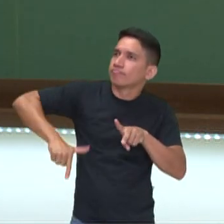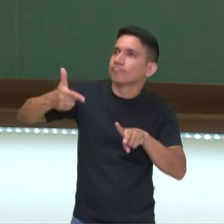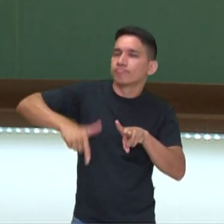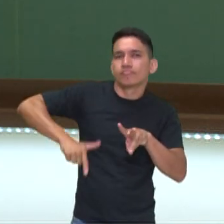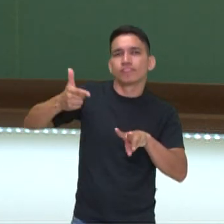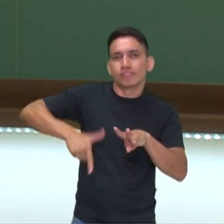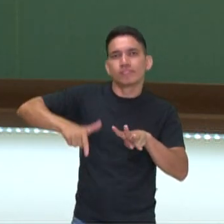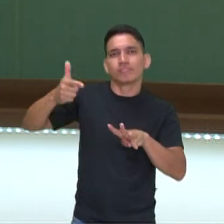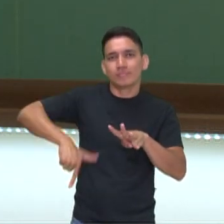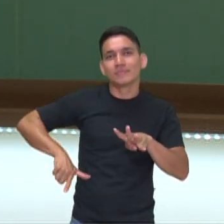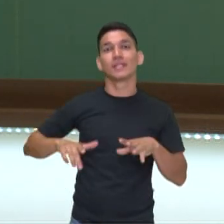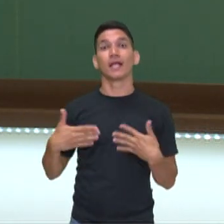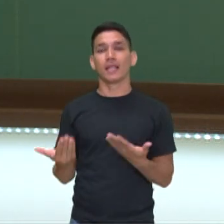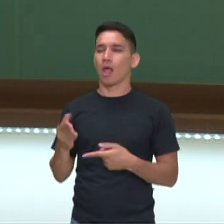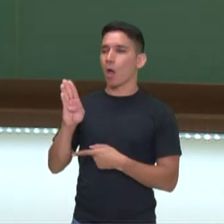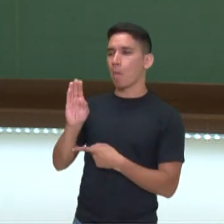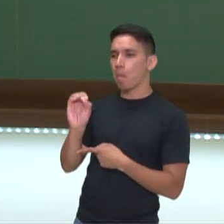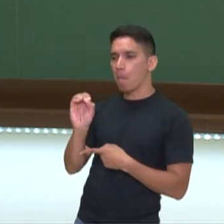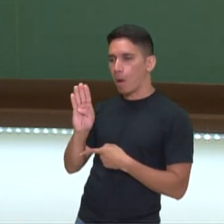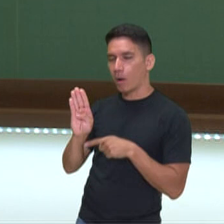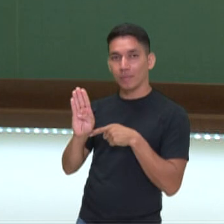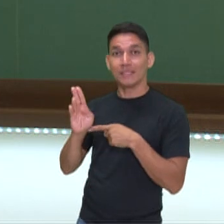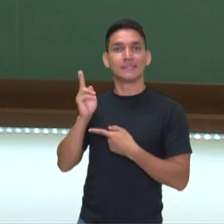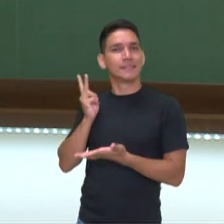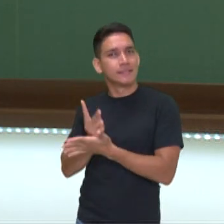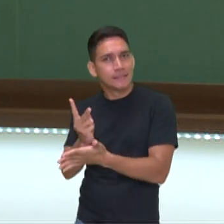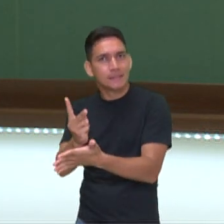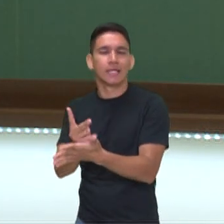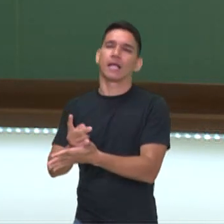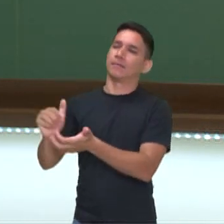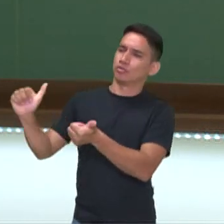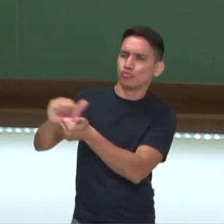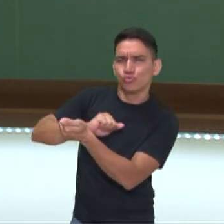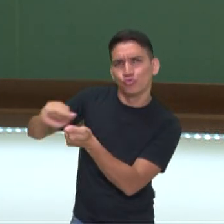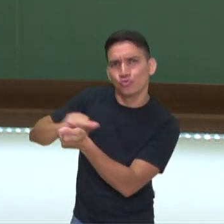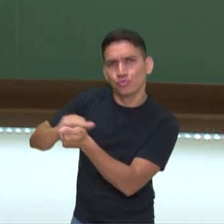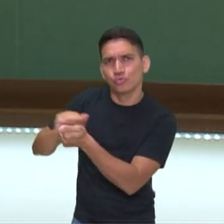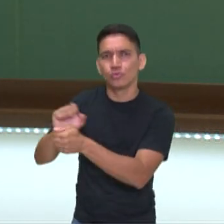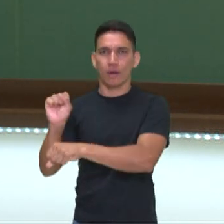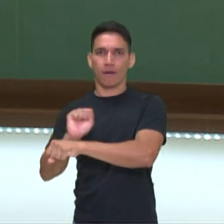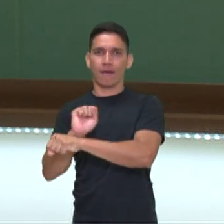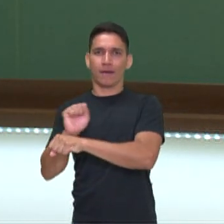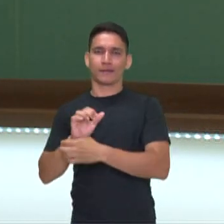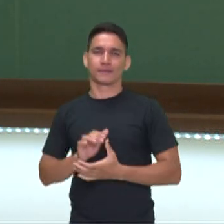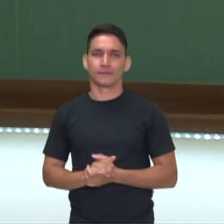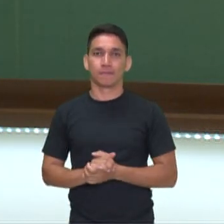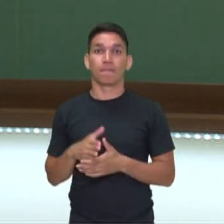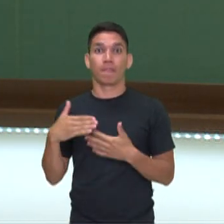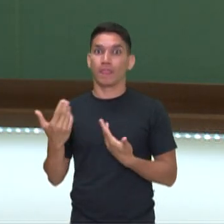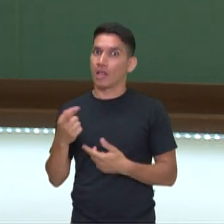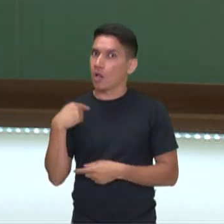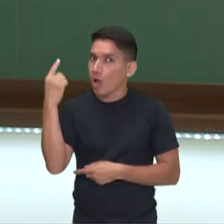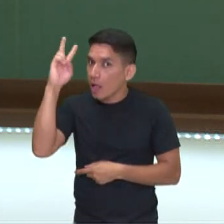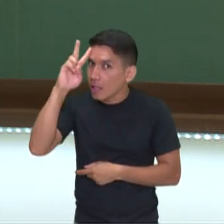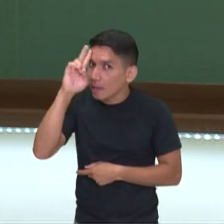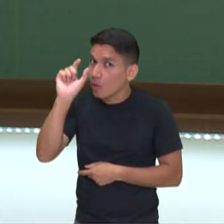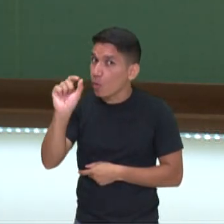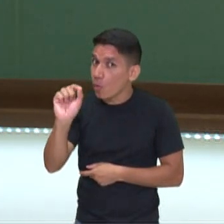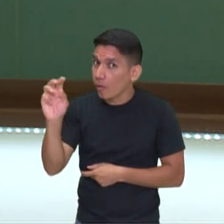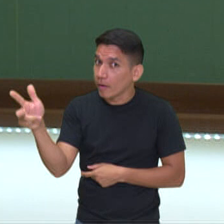caso, Bob frequentemente lava o carro. Lembrando aqui que nós estamos em terceira